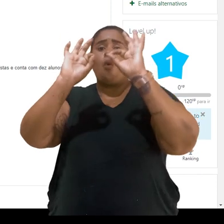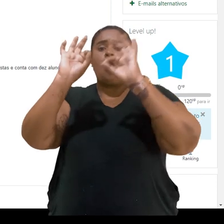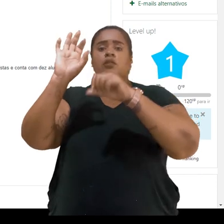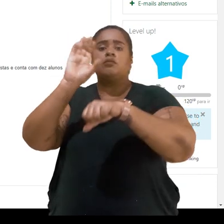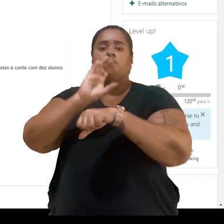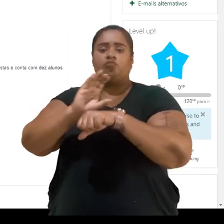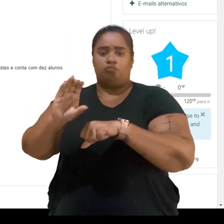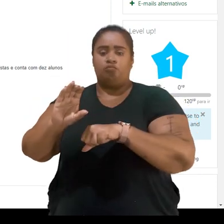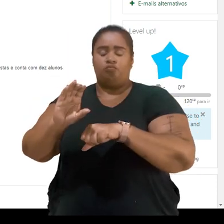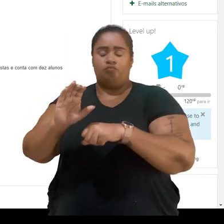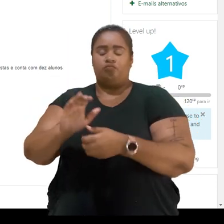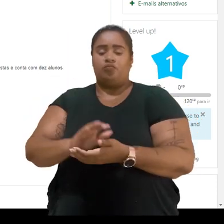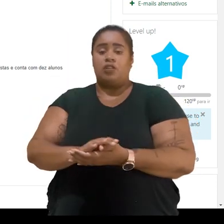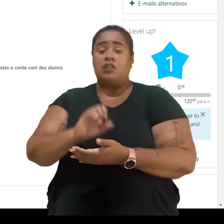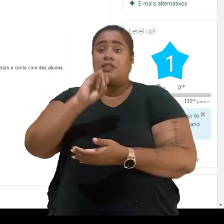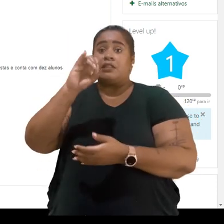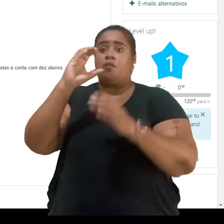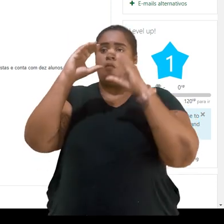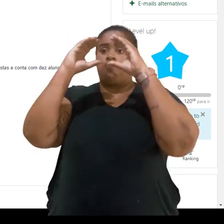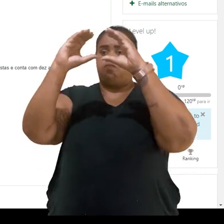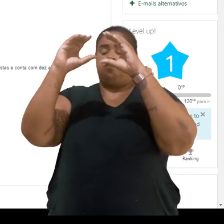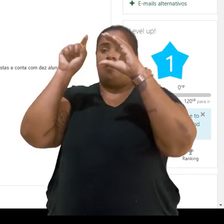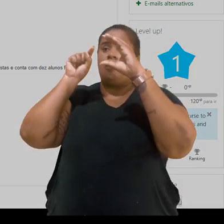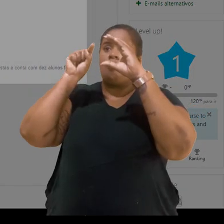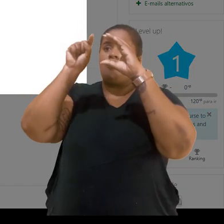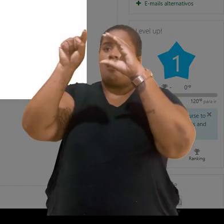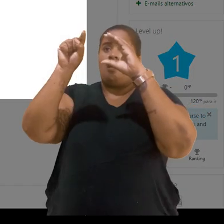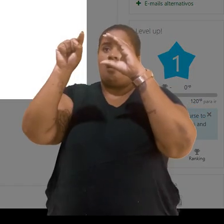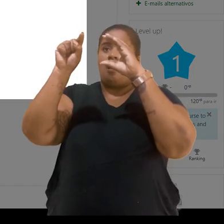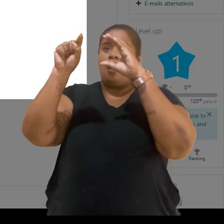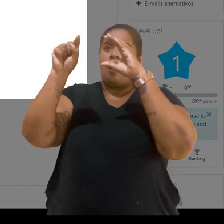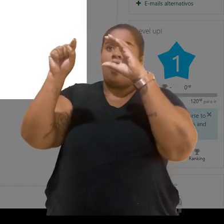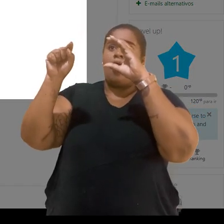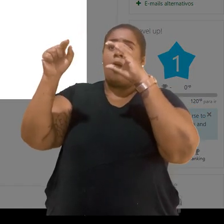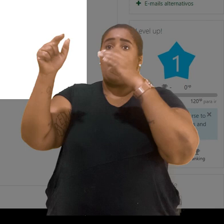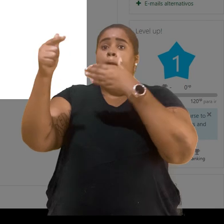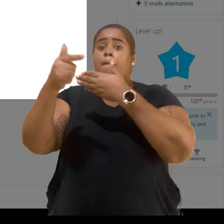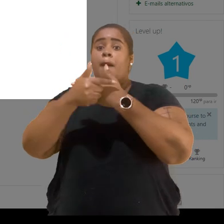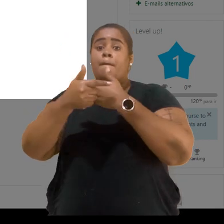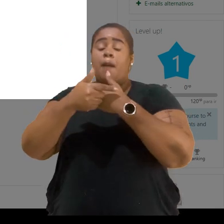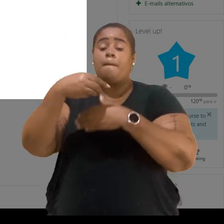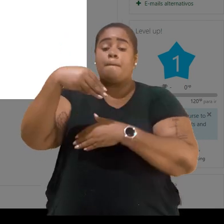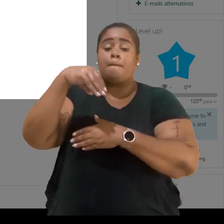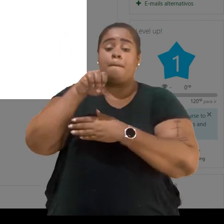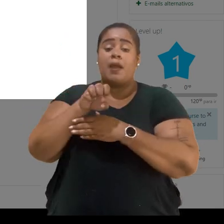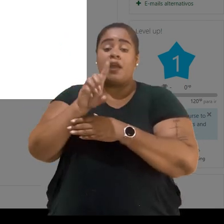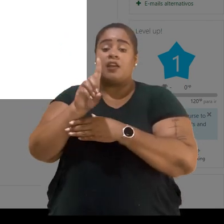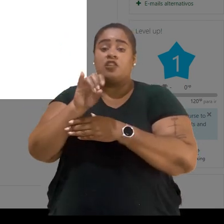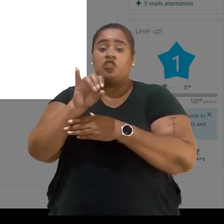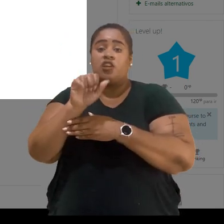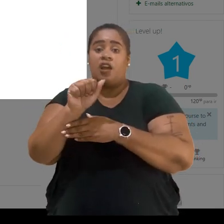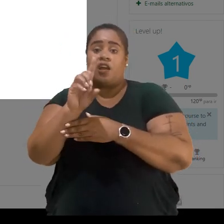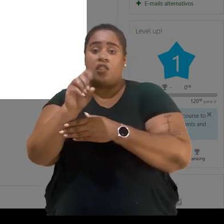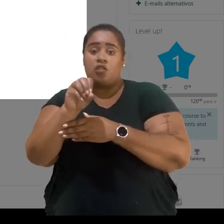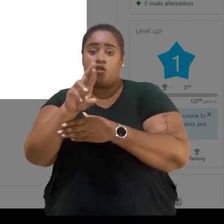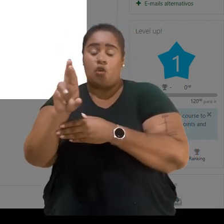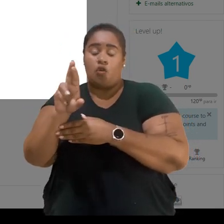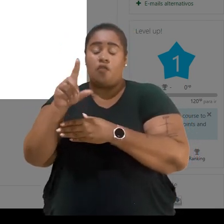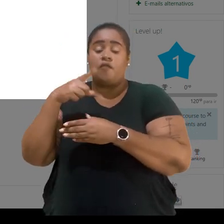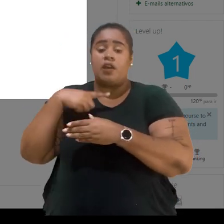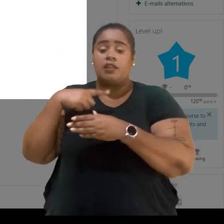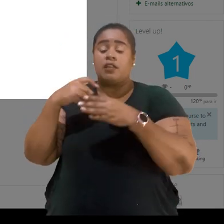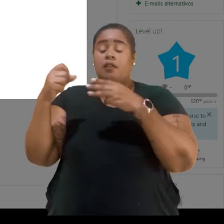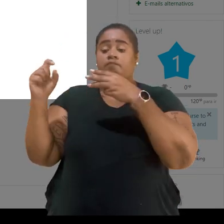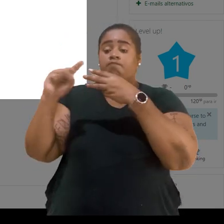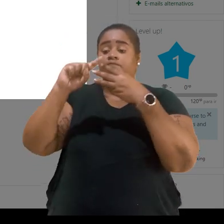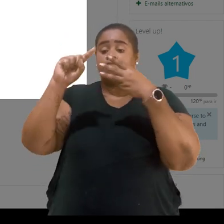que é o gerenciamento do curso Então clicando aqui nesse bloco perfil de mediador você vai